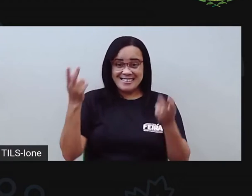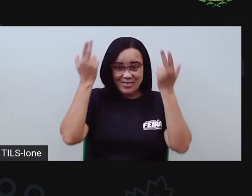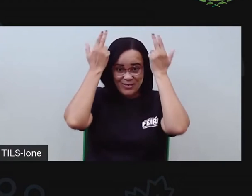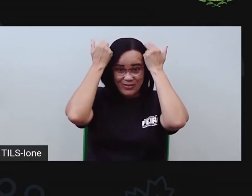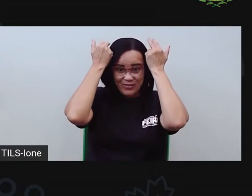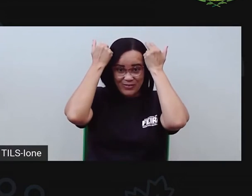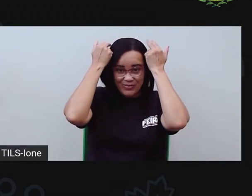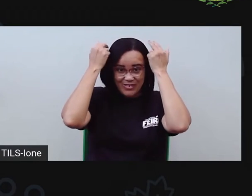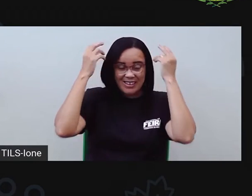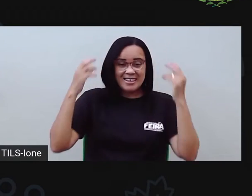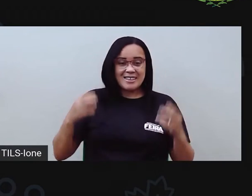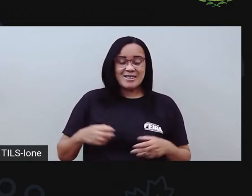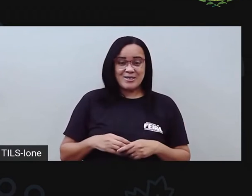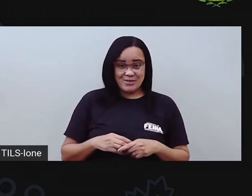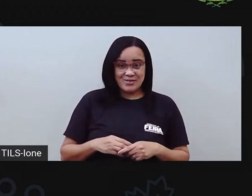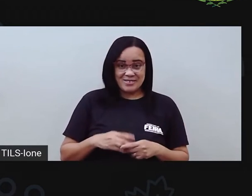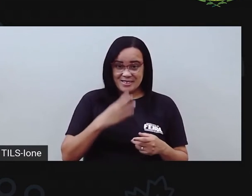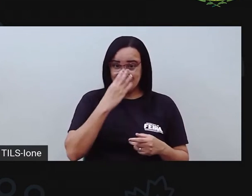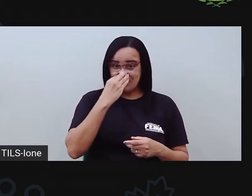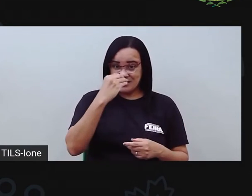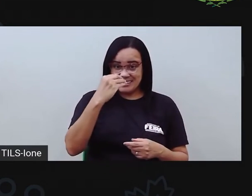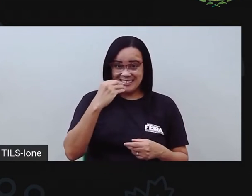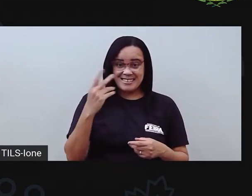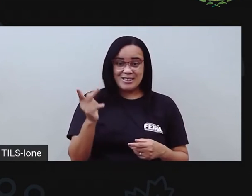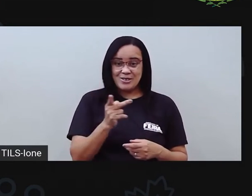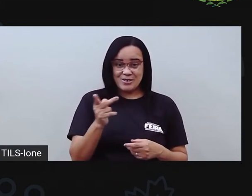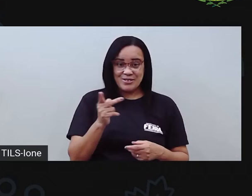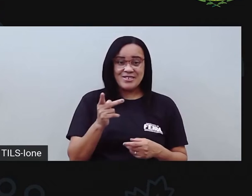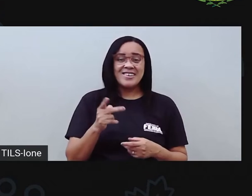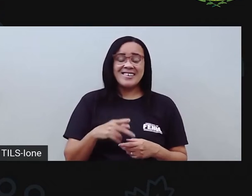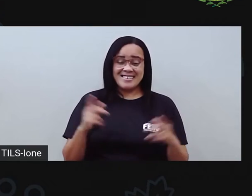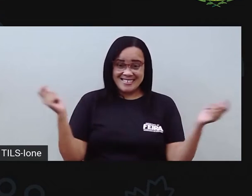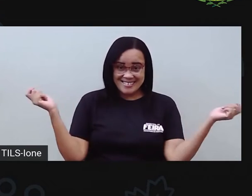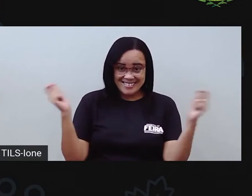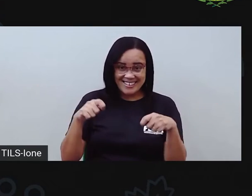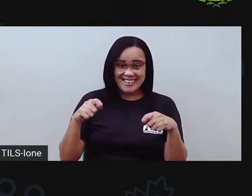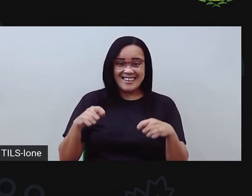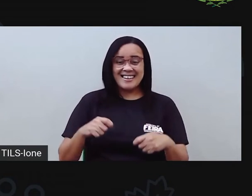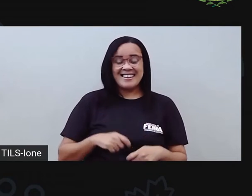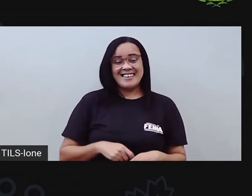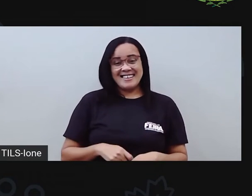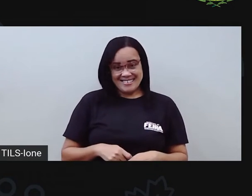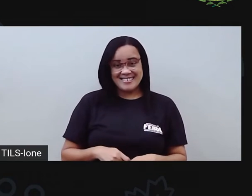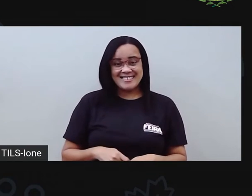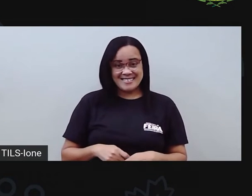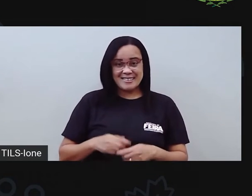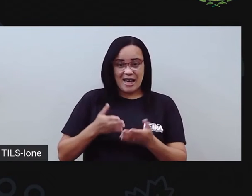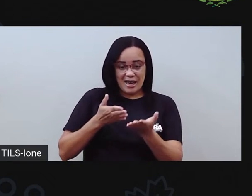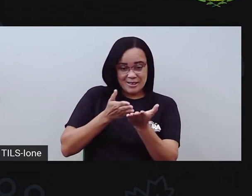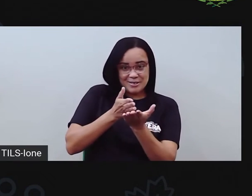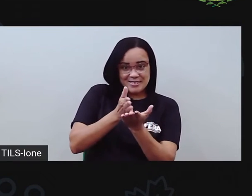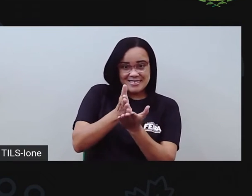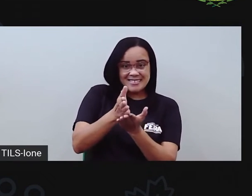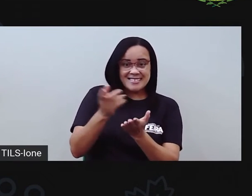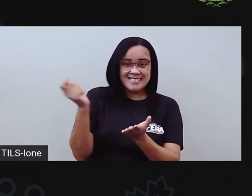e a raposa, eu não sei se é raposa, vou chamar o esquilo, não me lembro. Eles querem atravessar também.